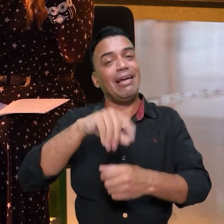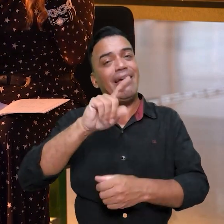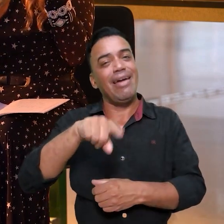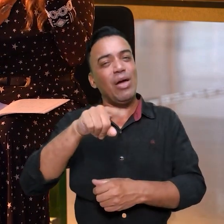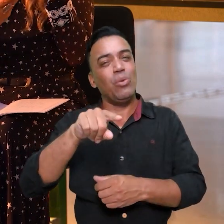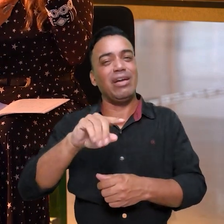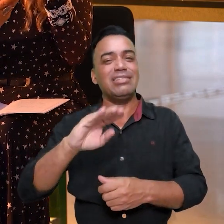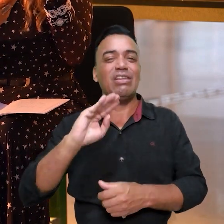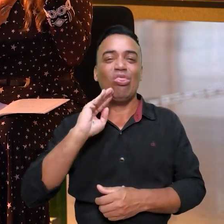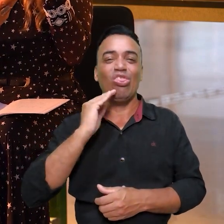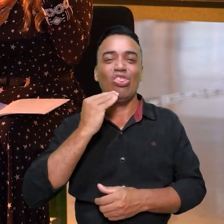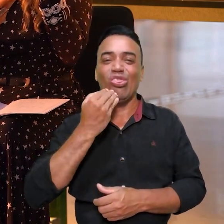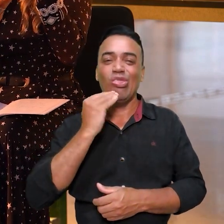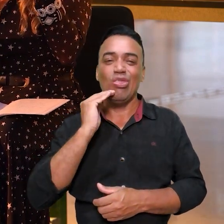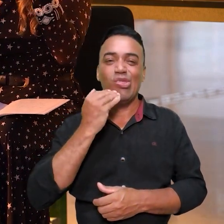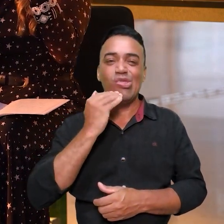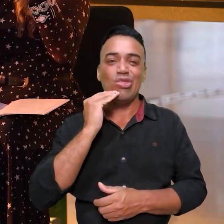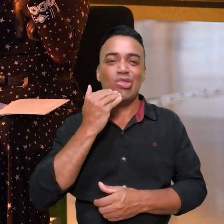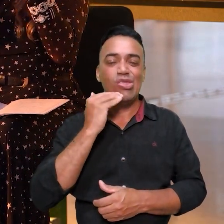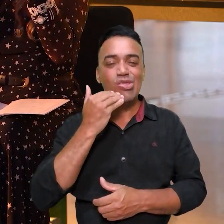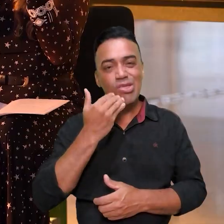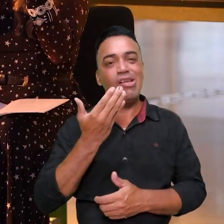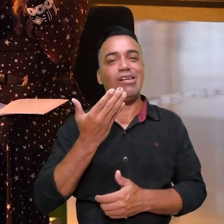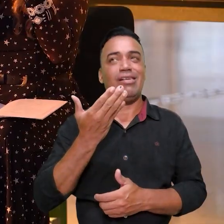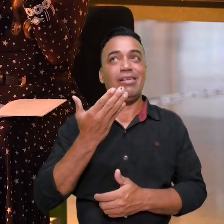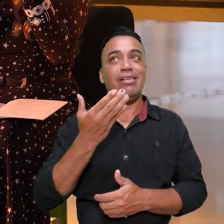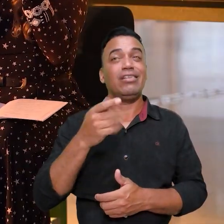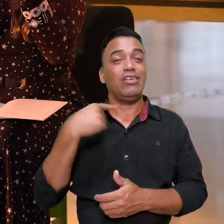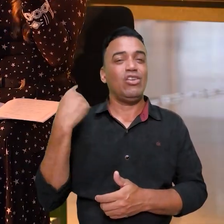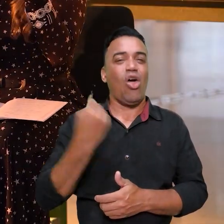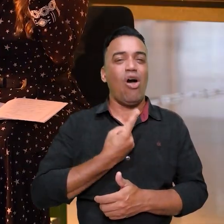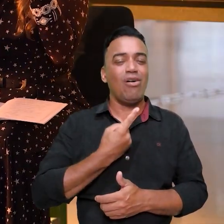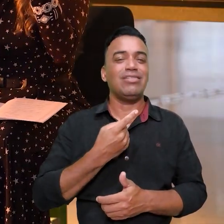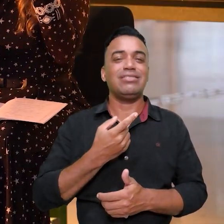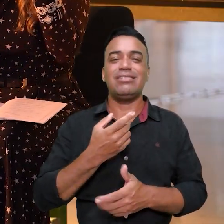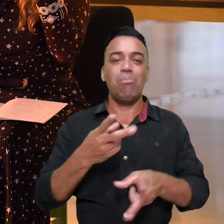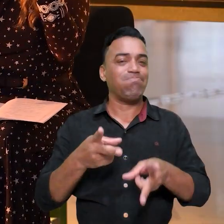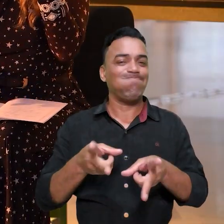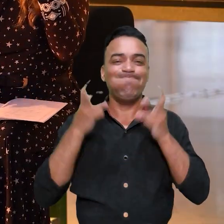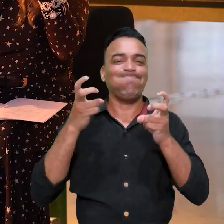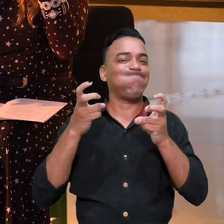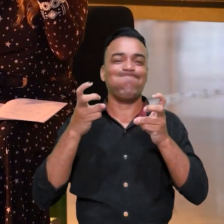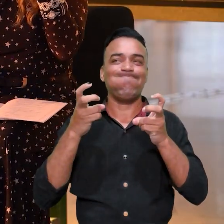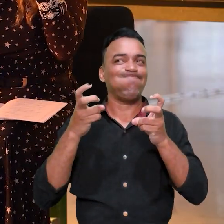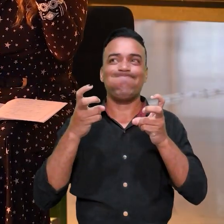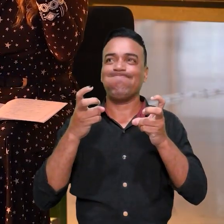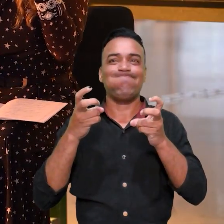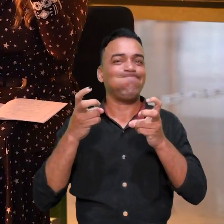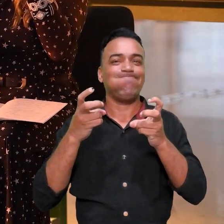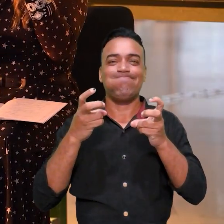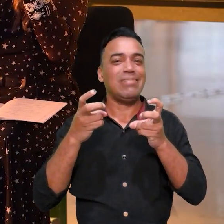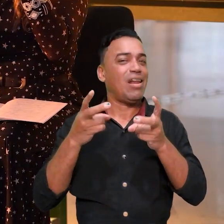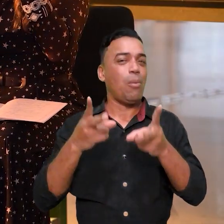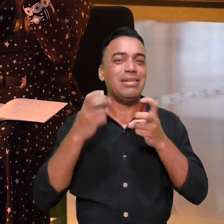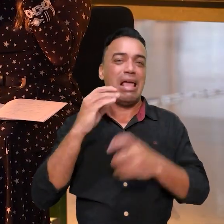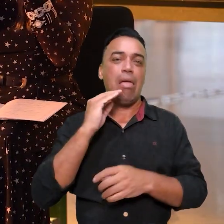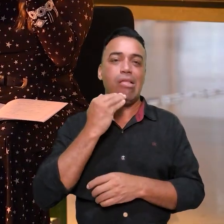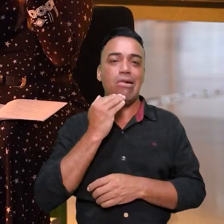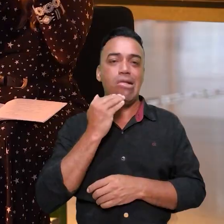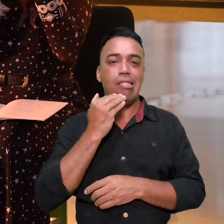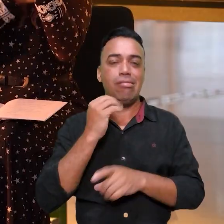aquelas distorções, né? Que a gente acaba não percebendo mais que é uma distorção.